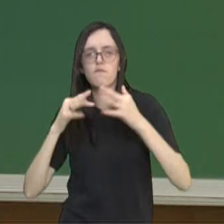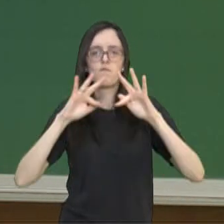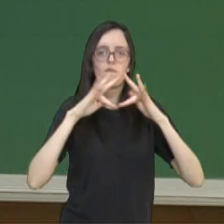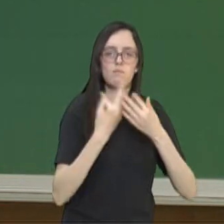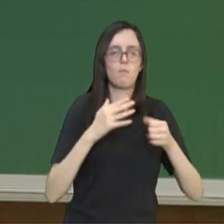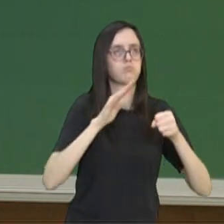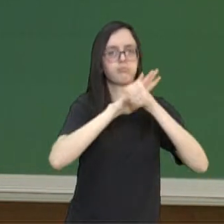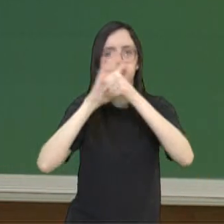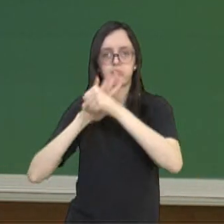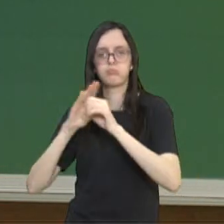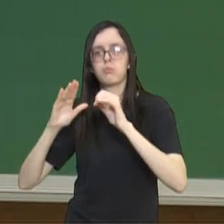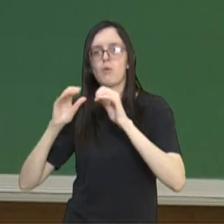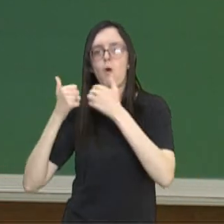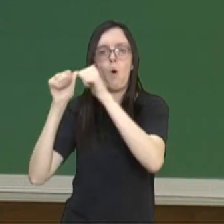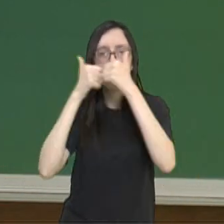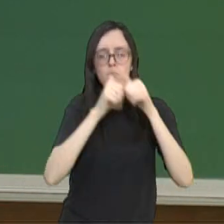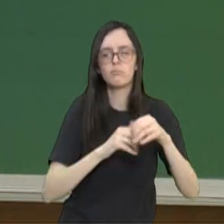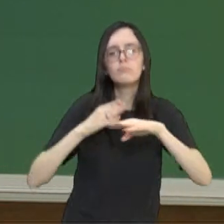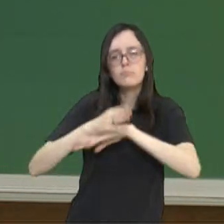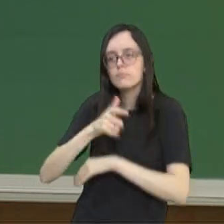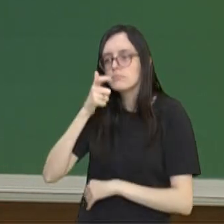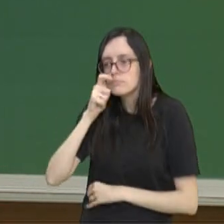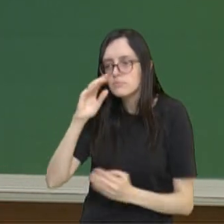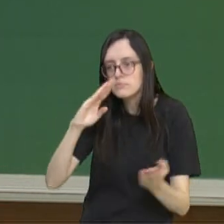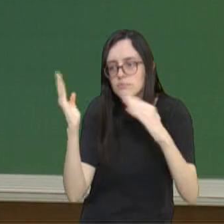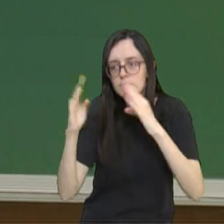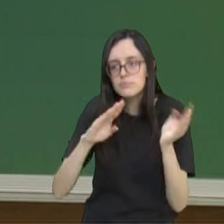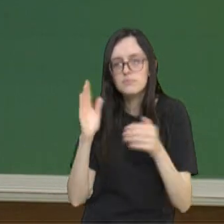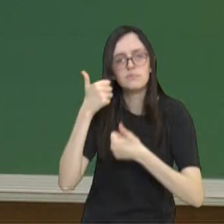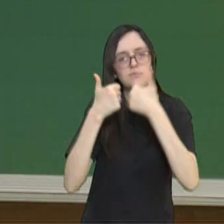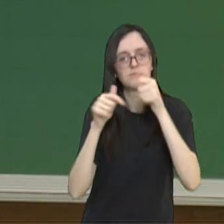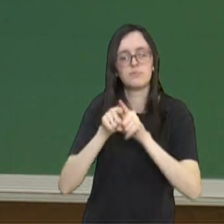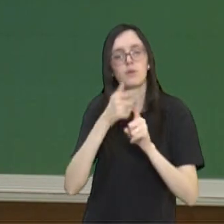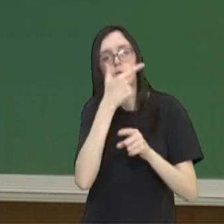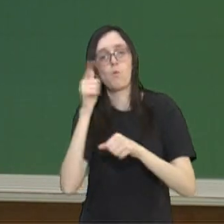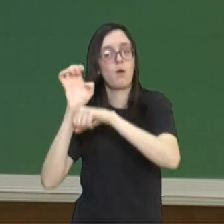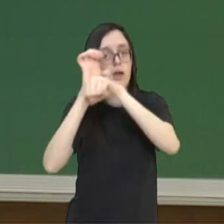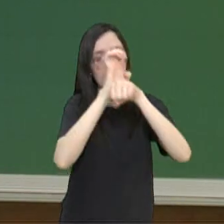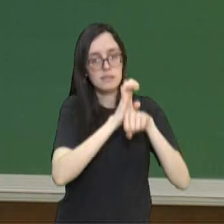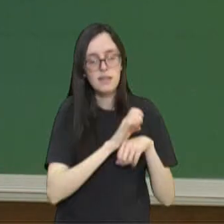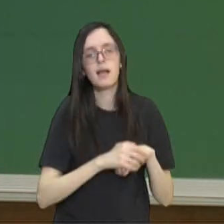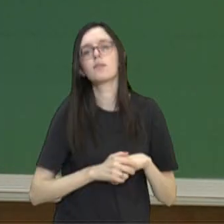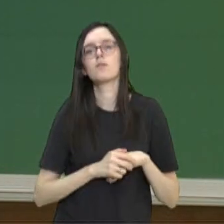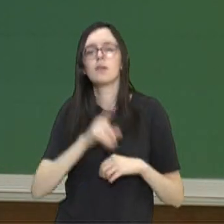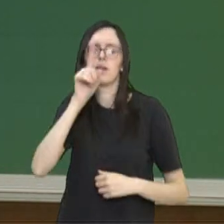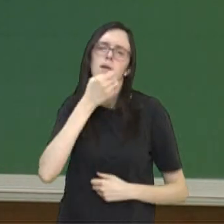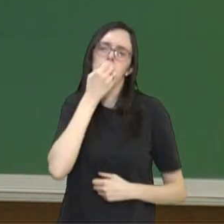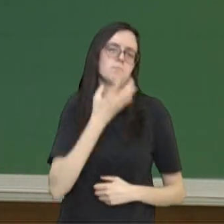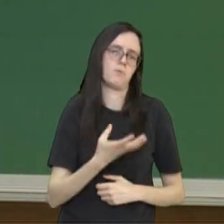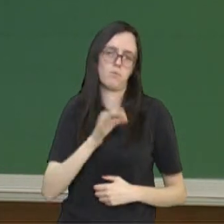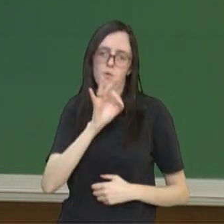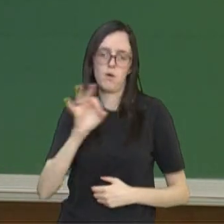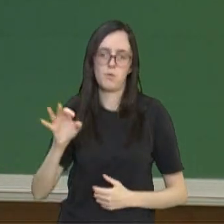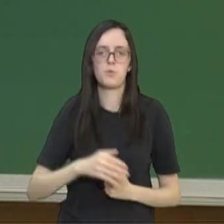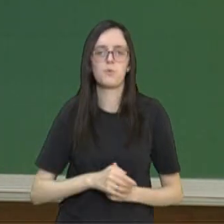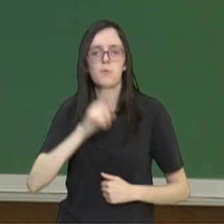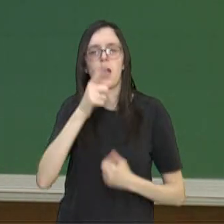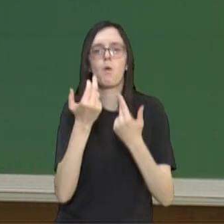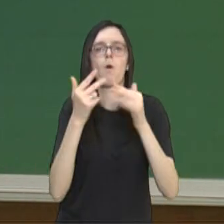e se bobear deixam os meninos para trás, né? Mas é isso aí, então esse esporte ele está